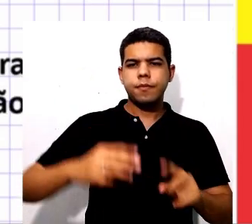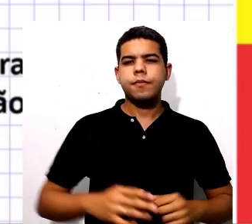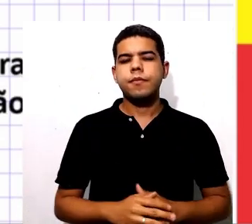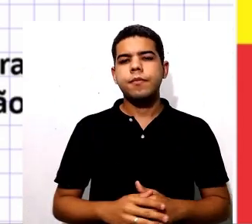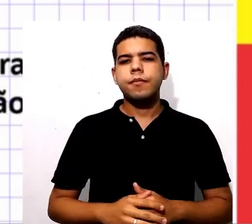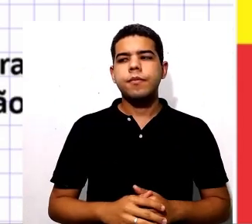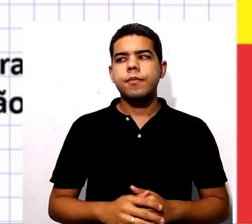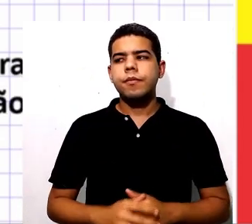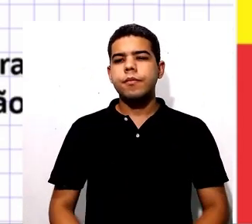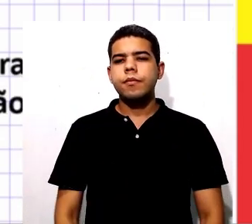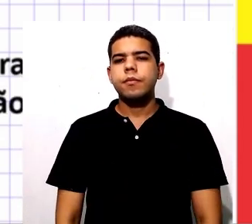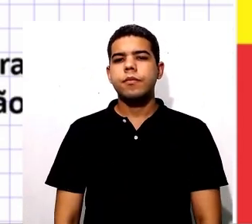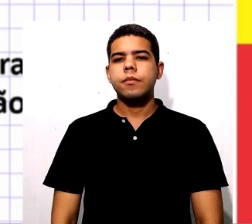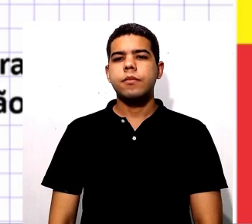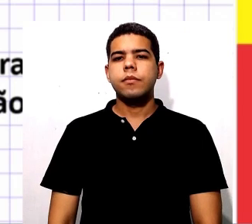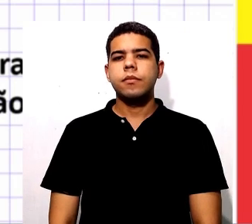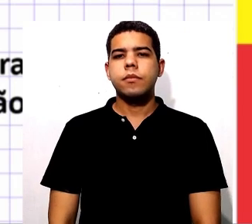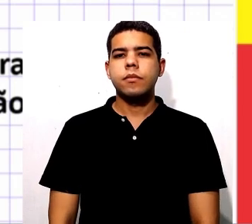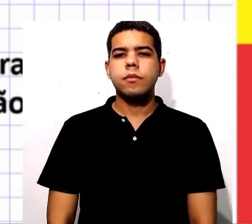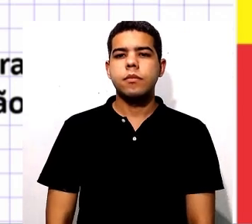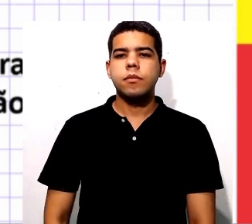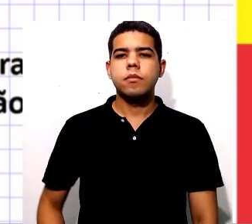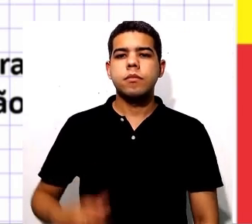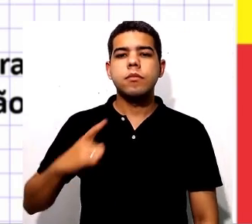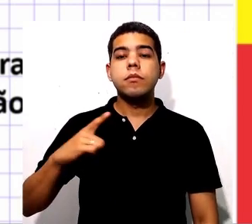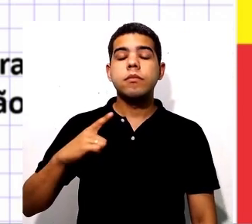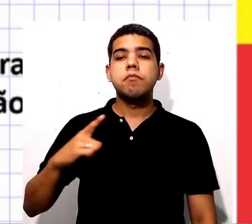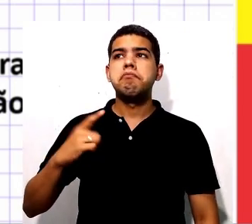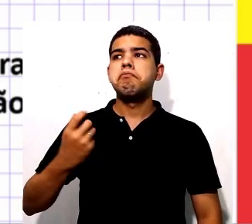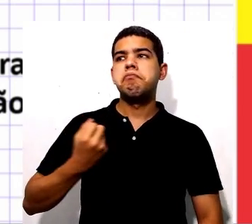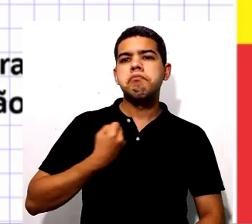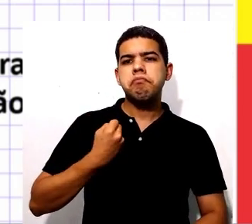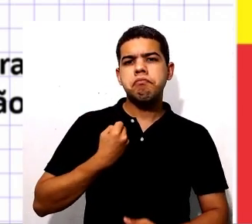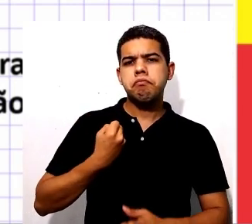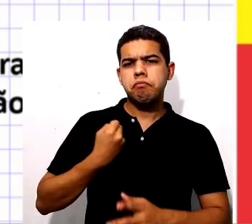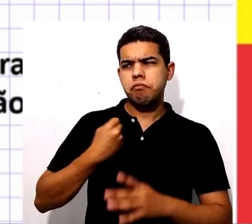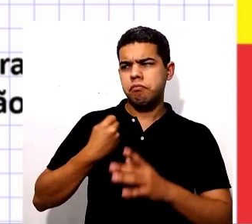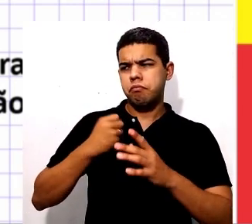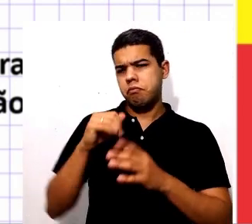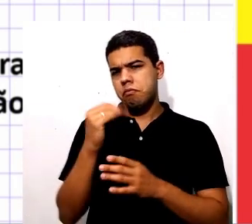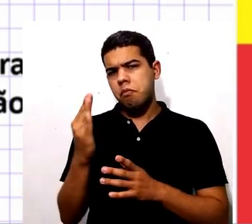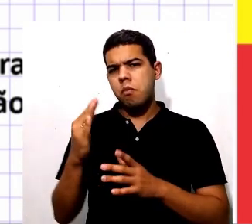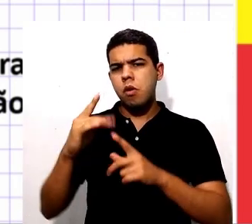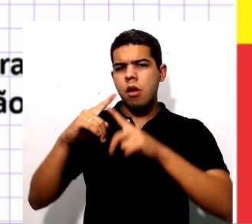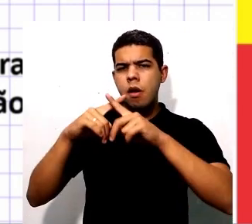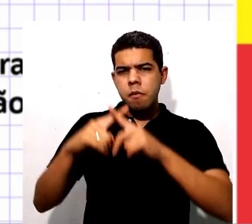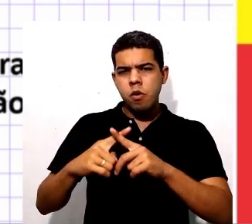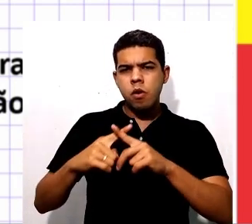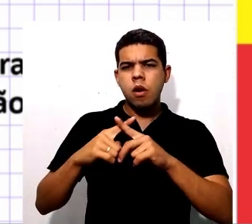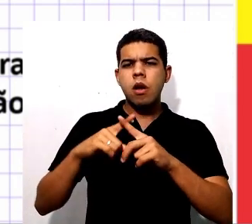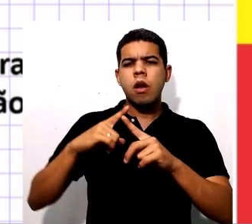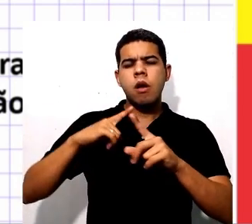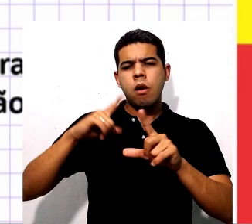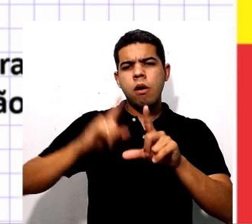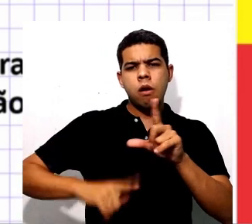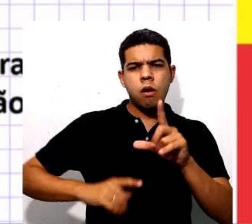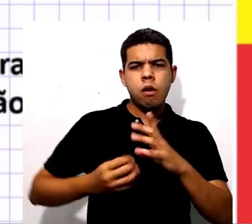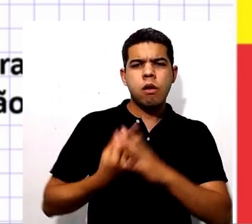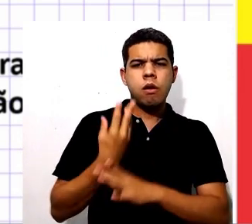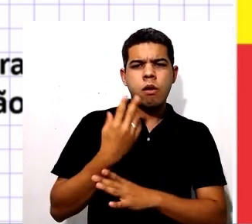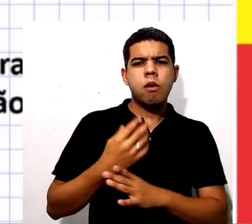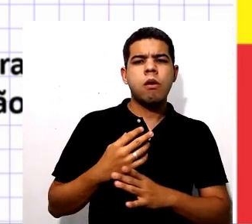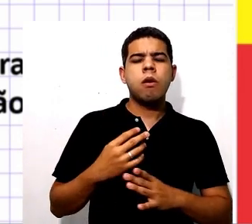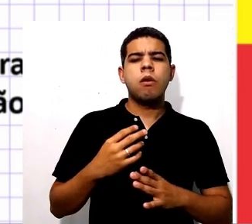lado for multiplicado por um número, gera uma letra, nesse caso. Se um lado for multiplicado por um número, gera uma